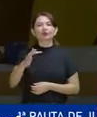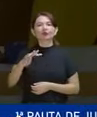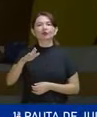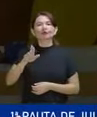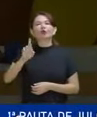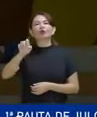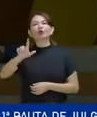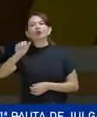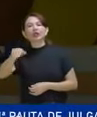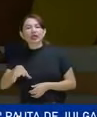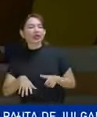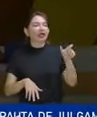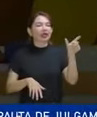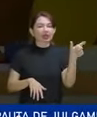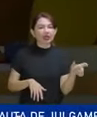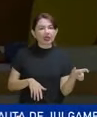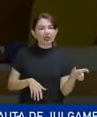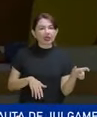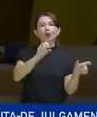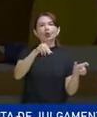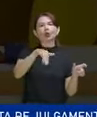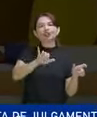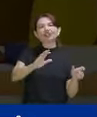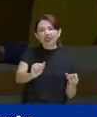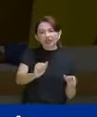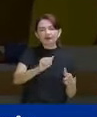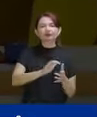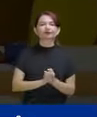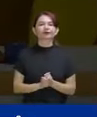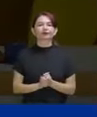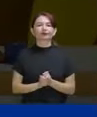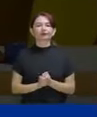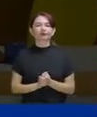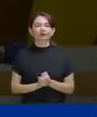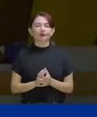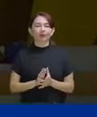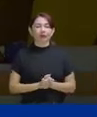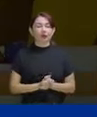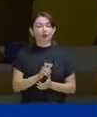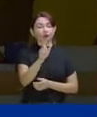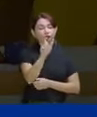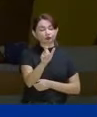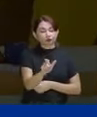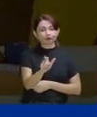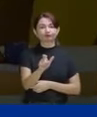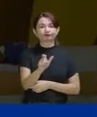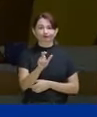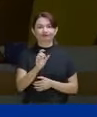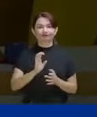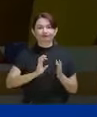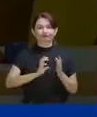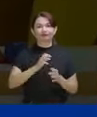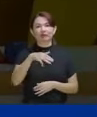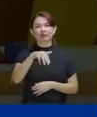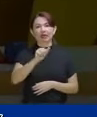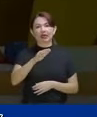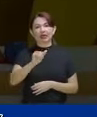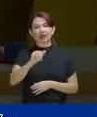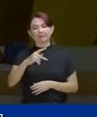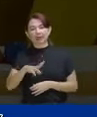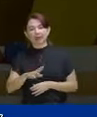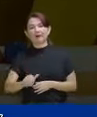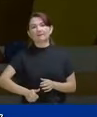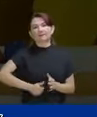e Mônica Penha Ferreira Dias. E embargados são Coligação Macapá em primeiro lugar e José